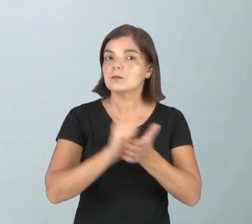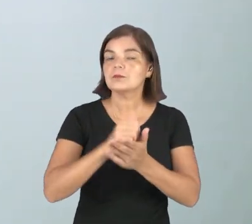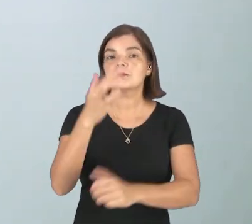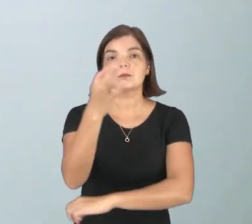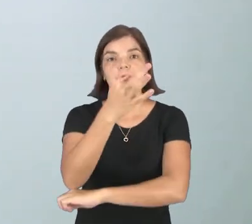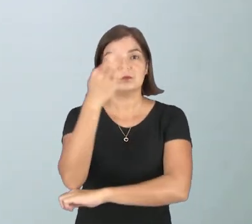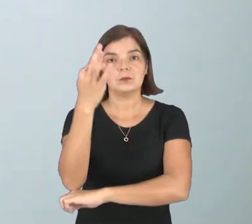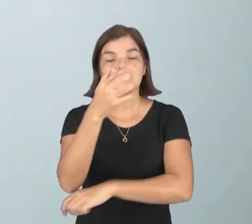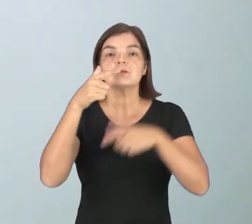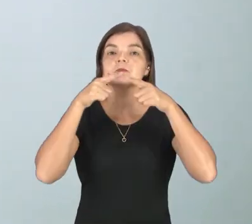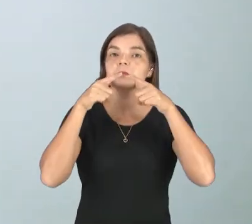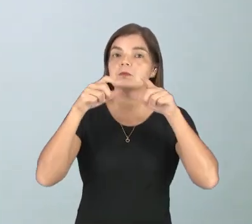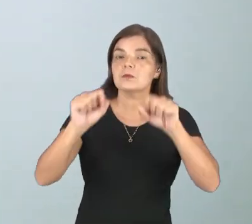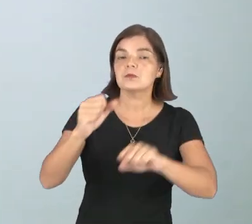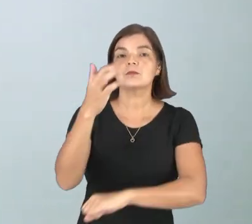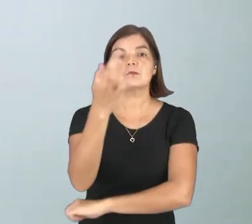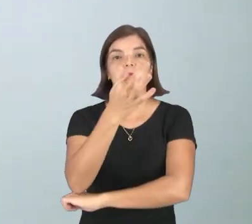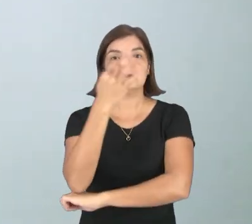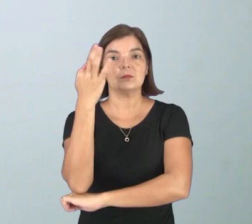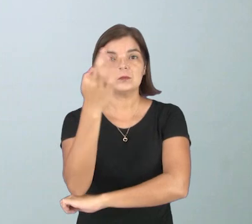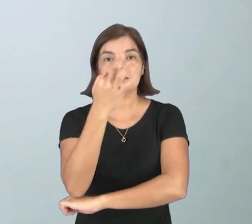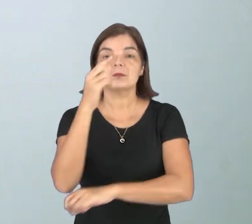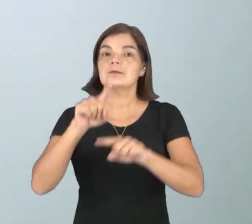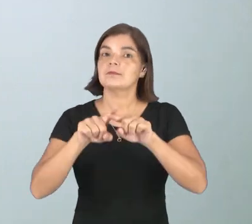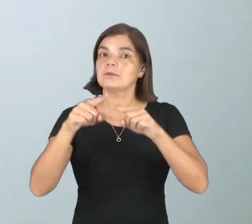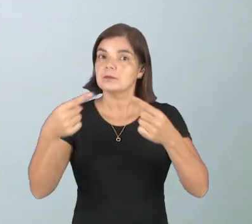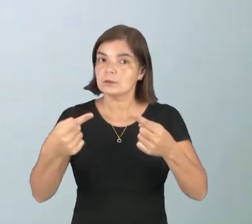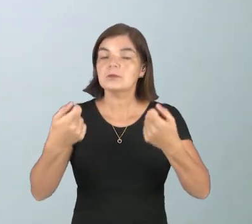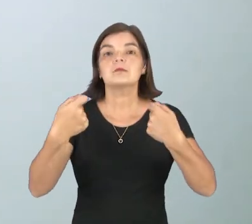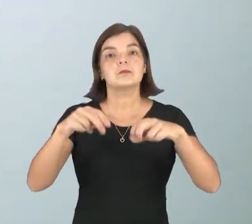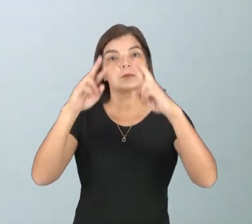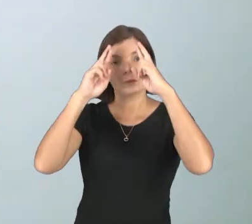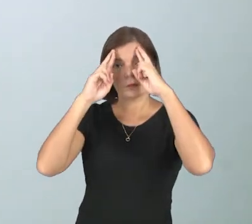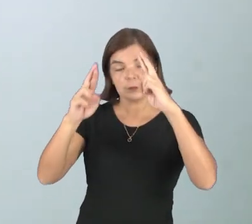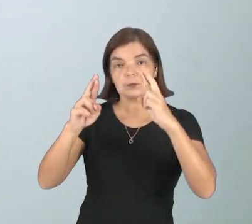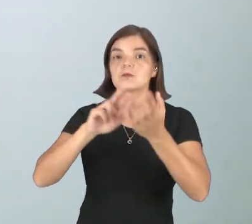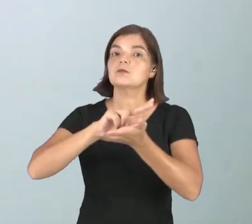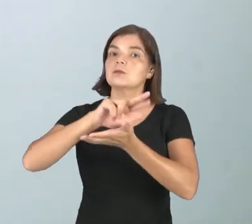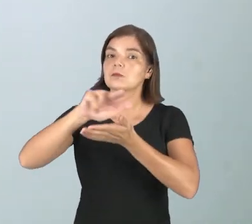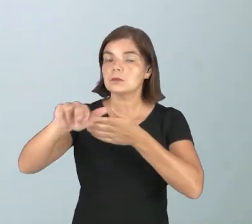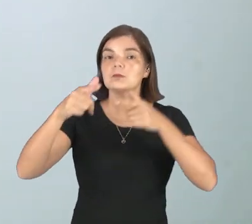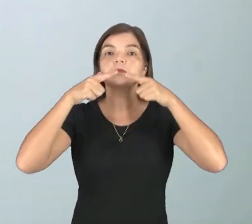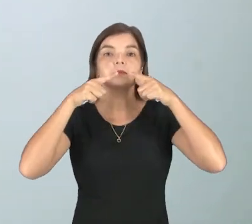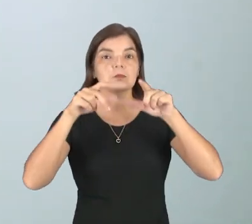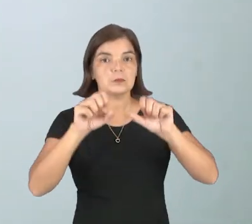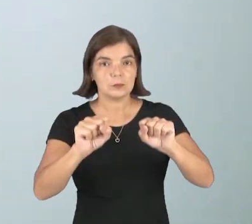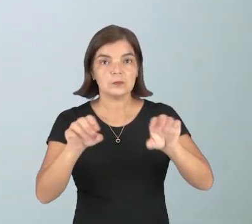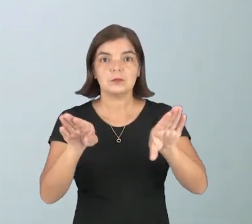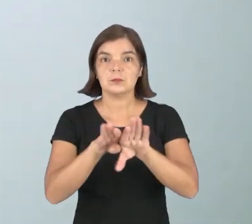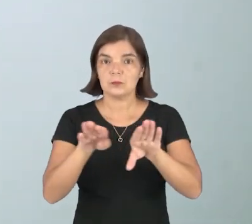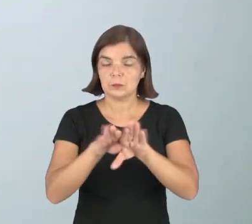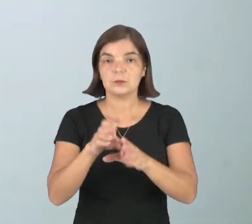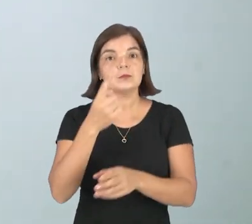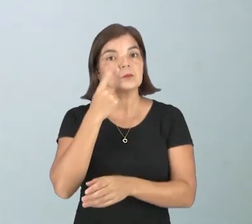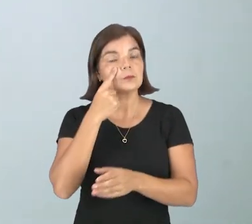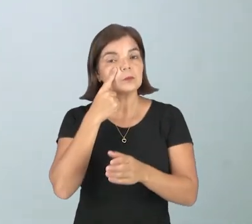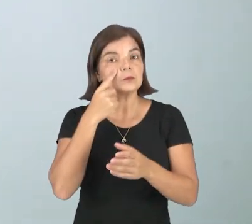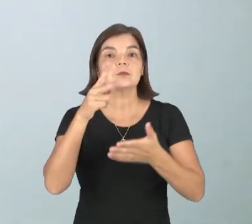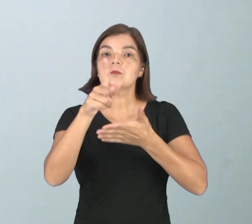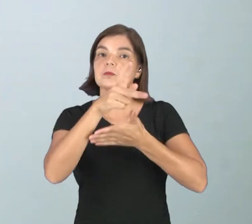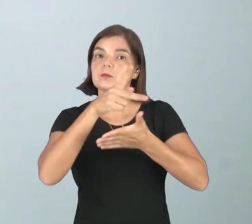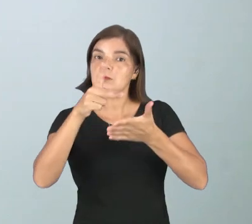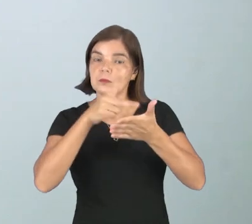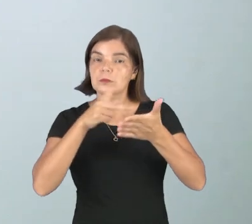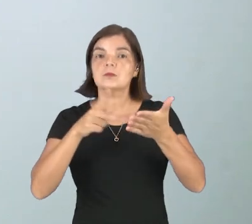formal, na linguagem formal, mas que deve respeitar as variações linguísticas, como nós vimos no